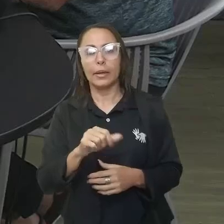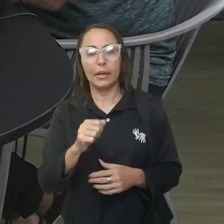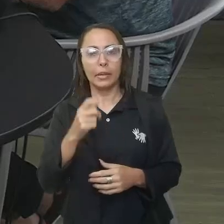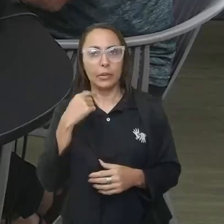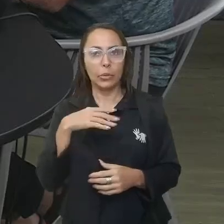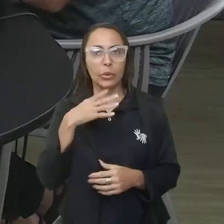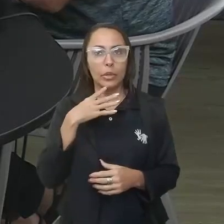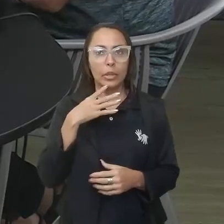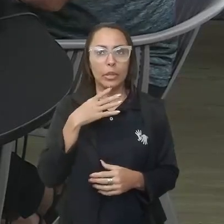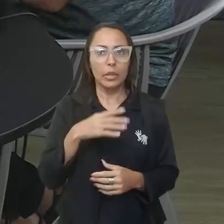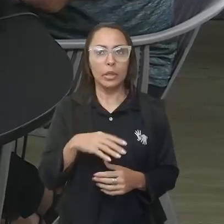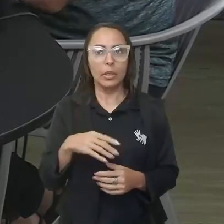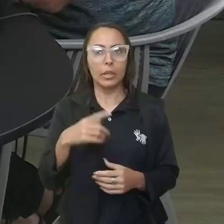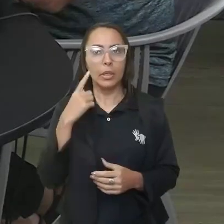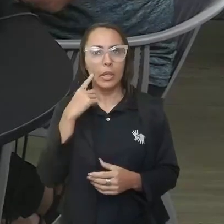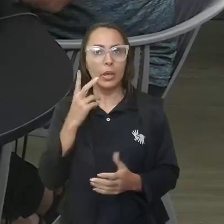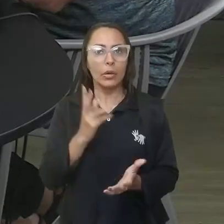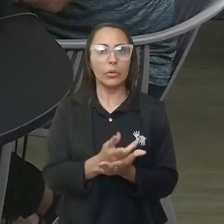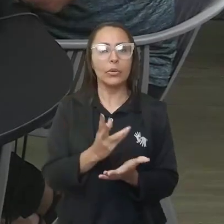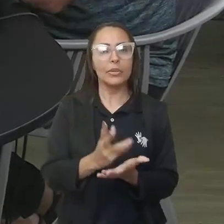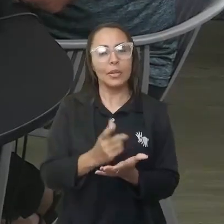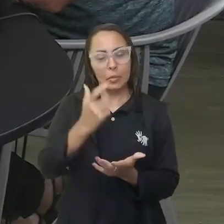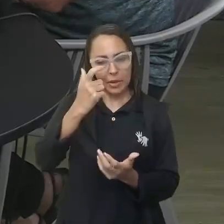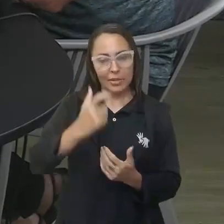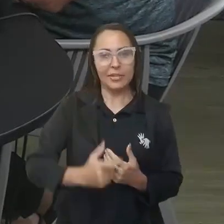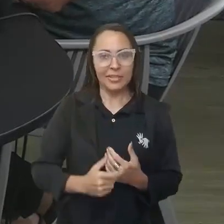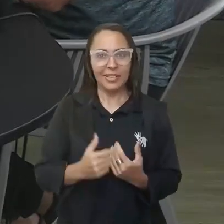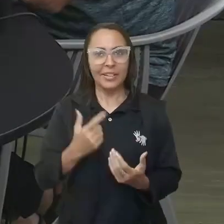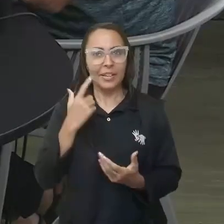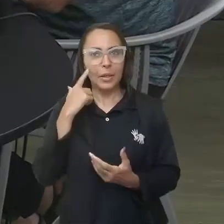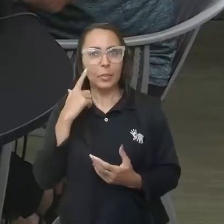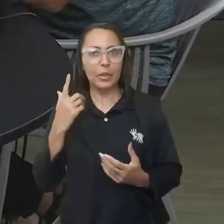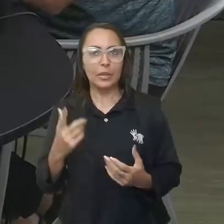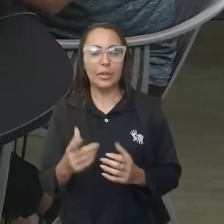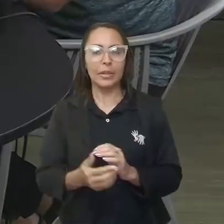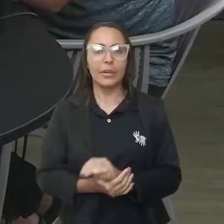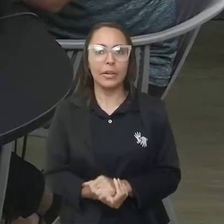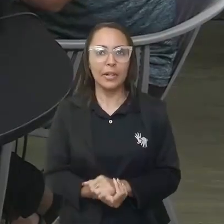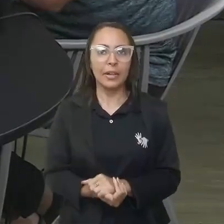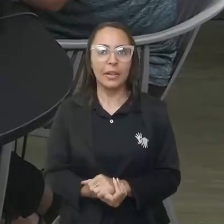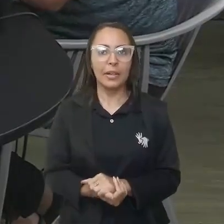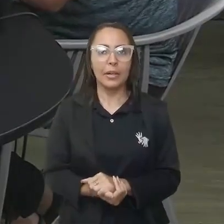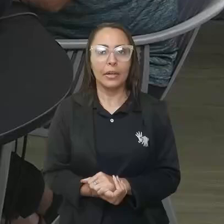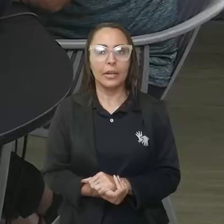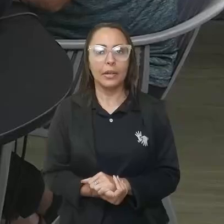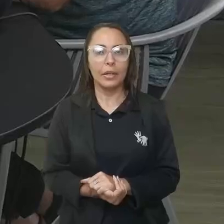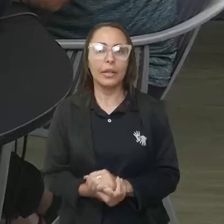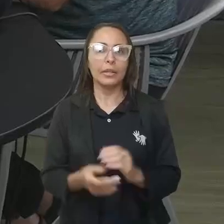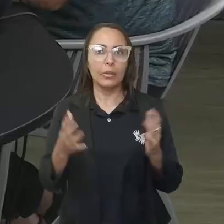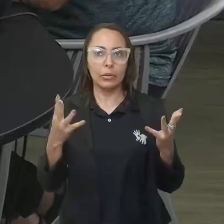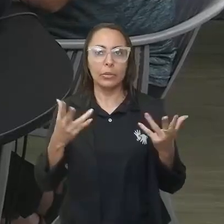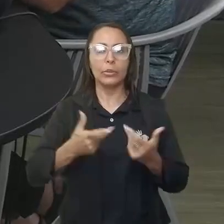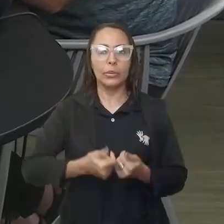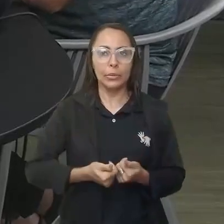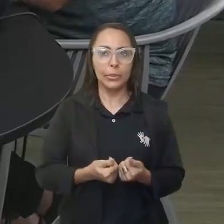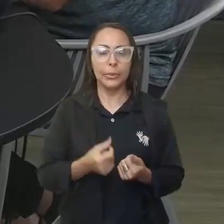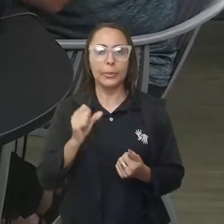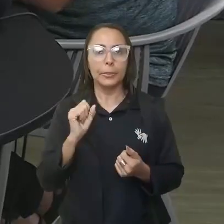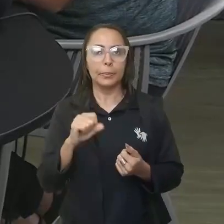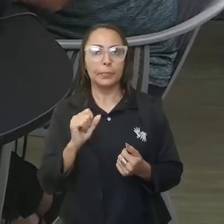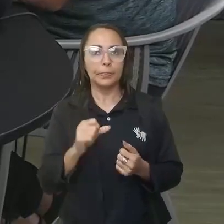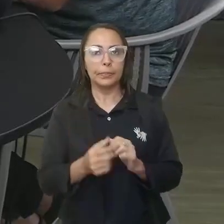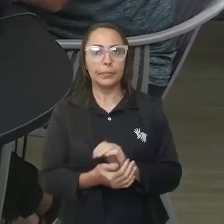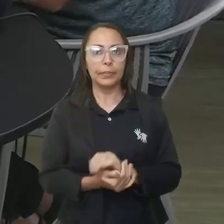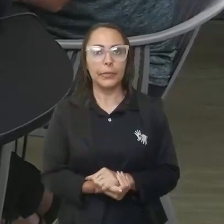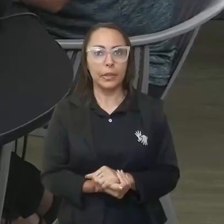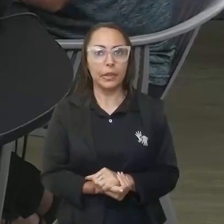Gabriela? Eu sou sempre assim, eu vou sempre assim, eu me deixo assim, eu sou Gabriela. Tudo, né? Não dá. A síndrome da Gabriela